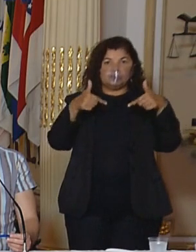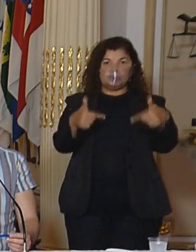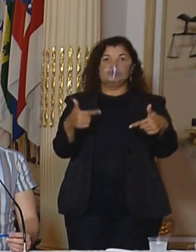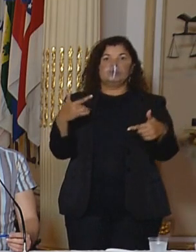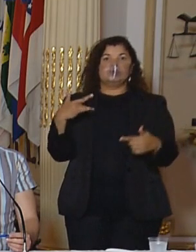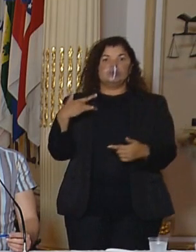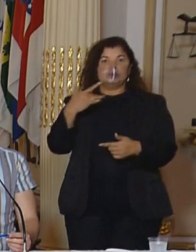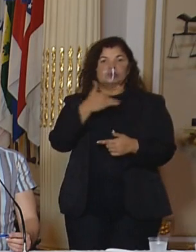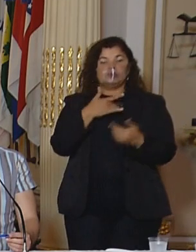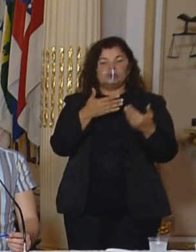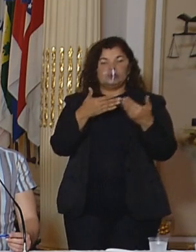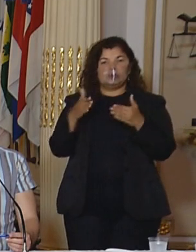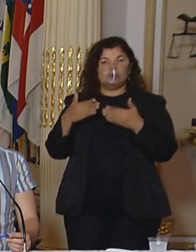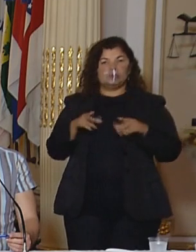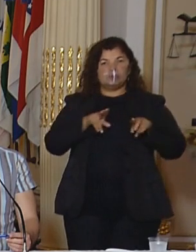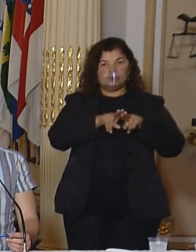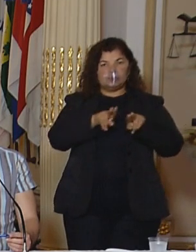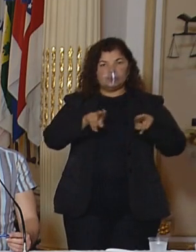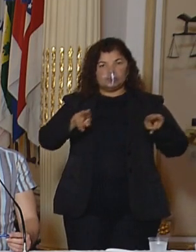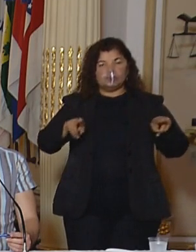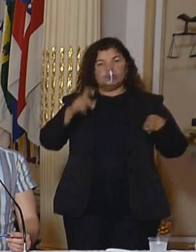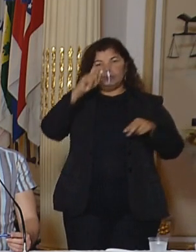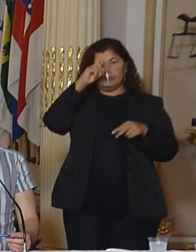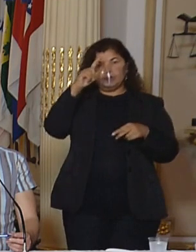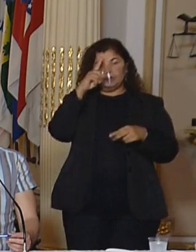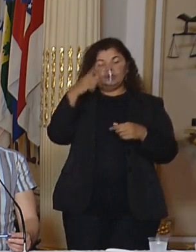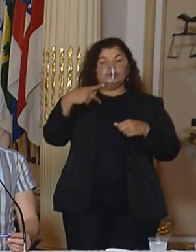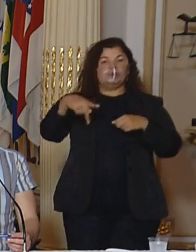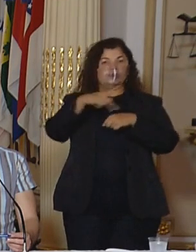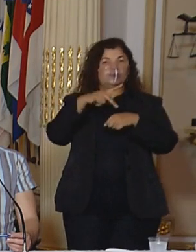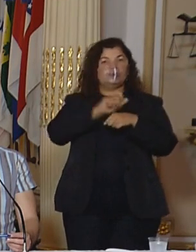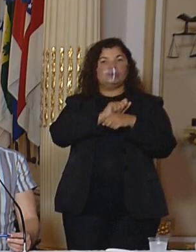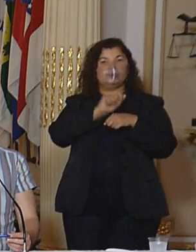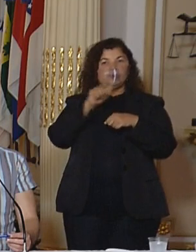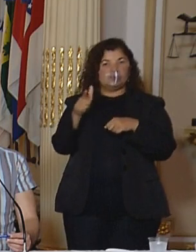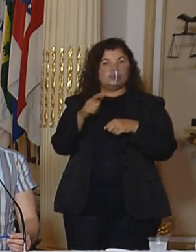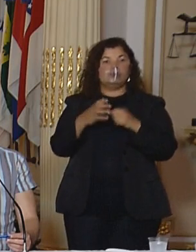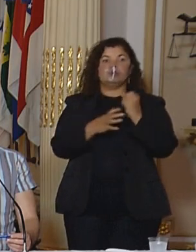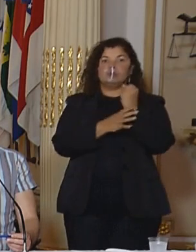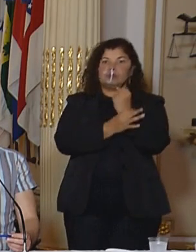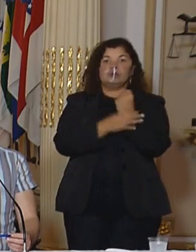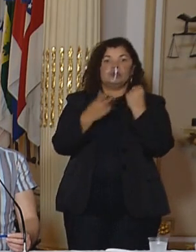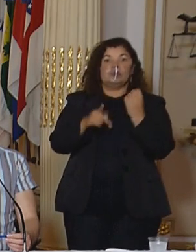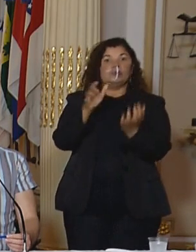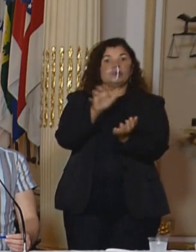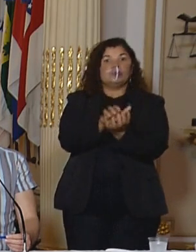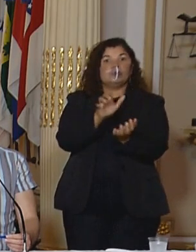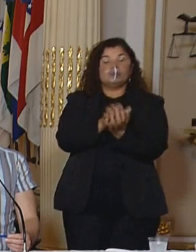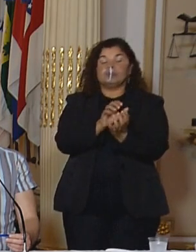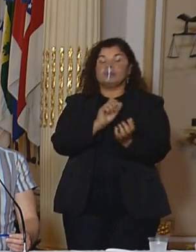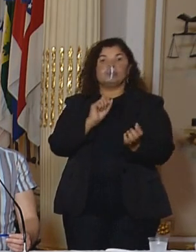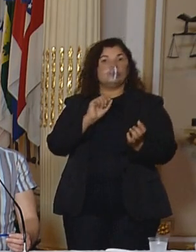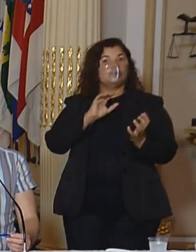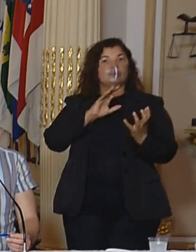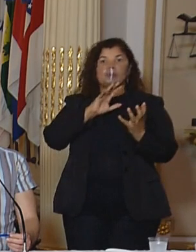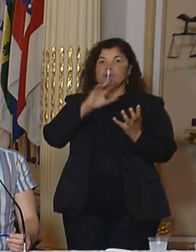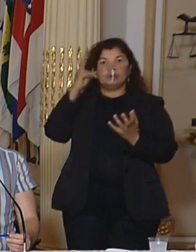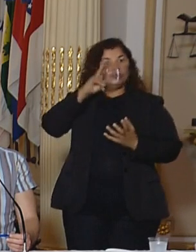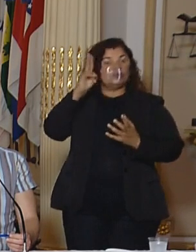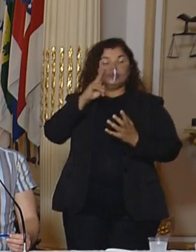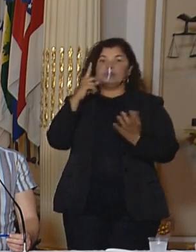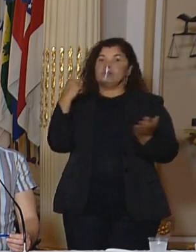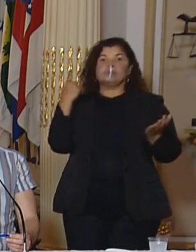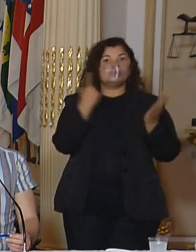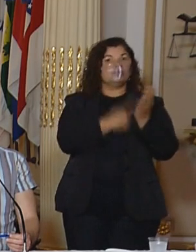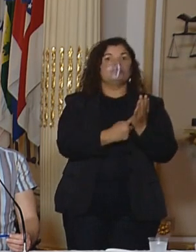leitos do país, seguramente o maior da história de Pernambuco, e certamente contribuiu para salvar